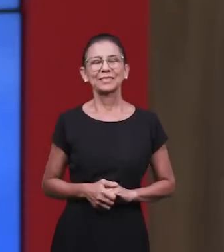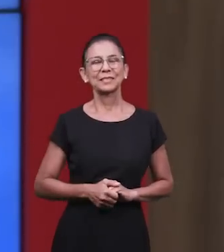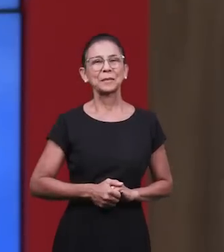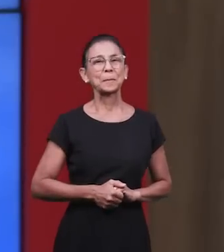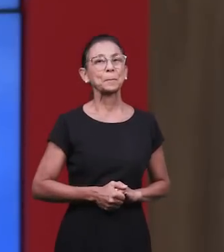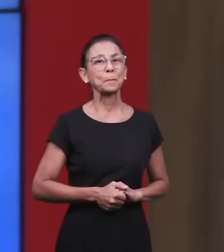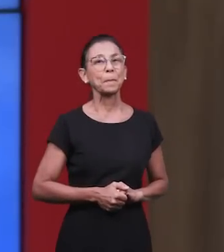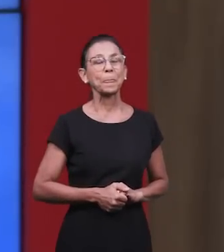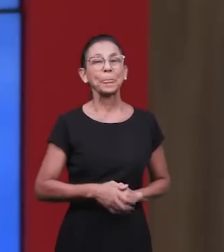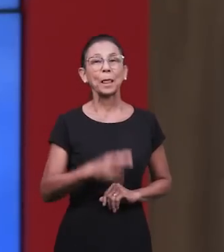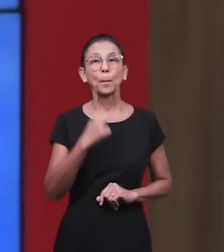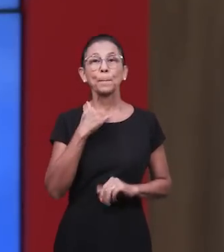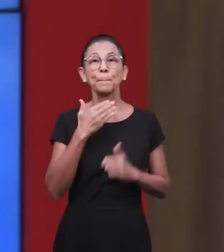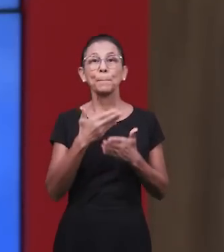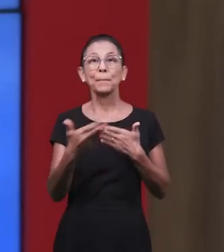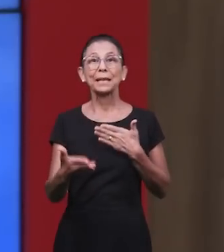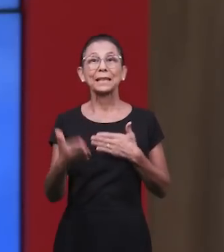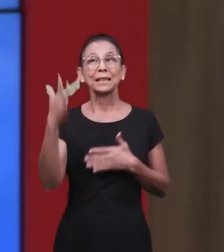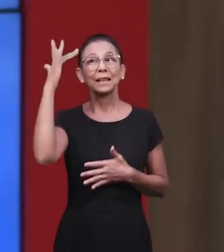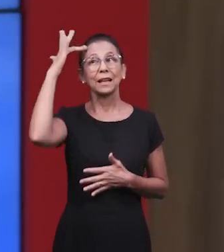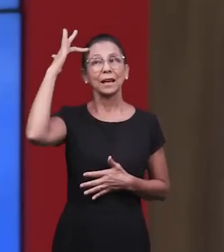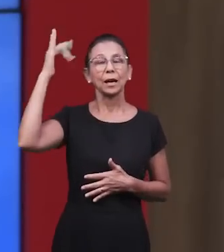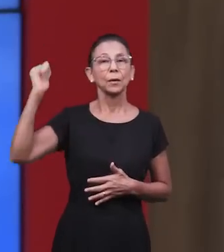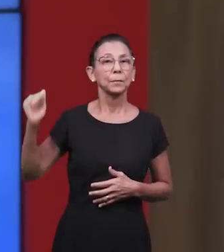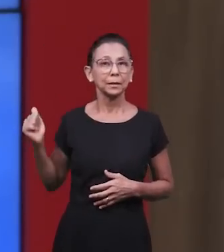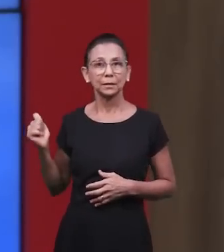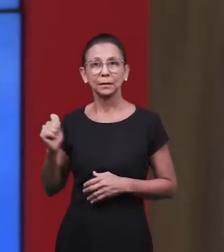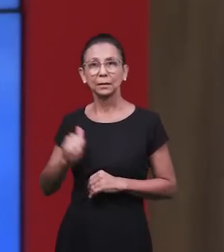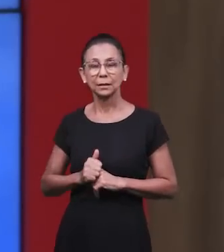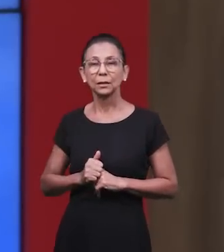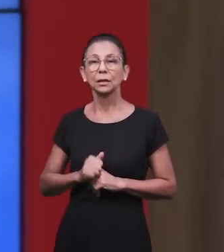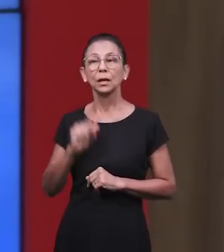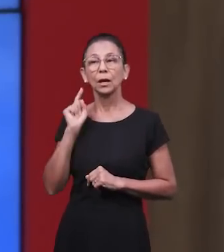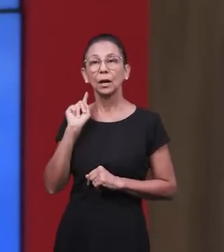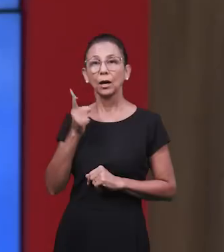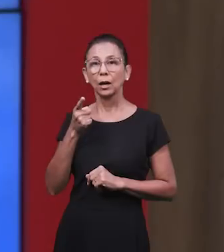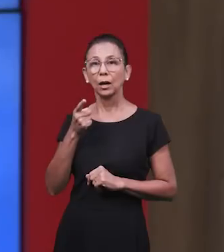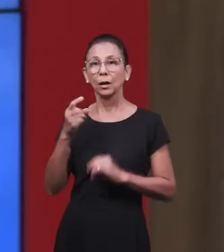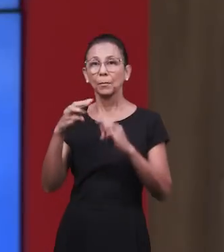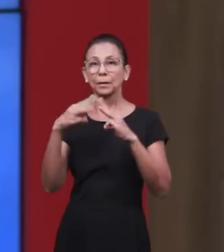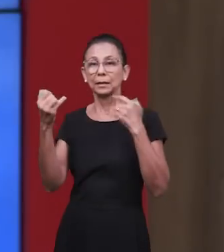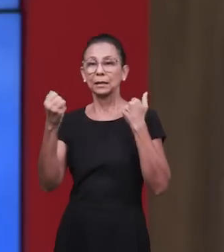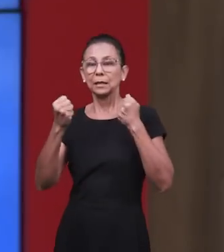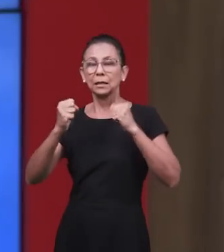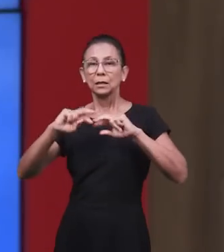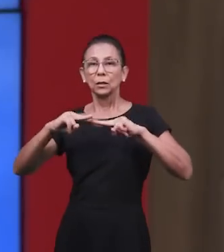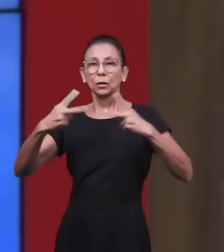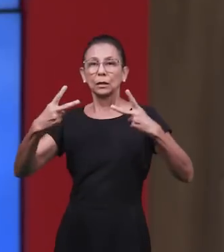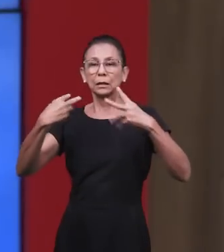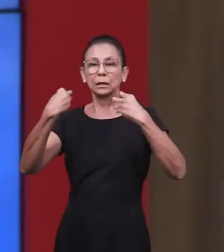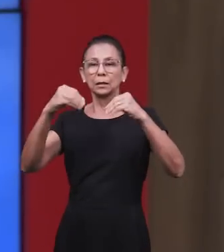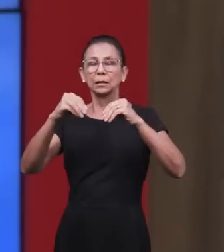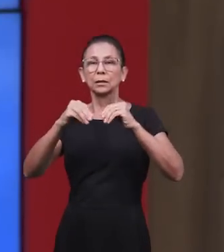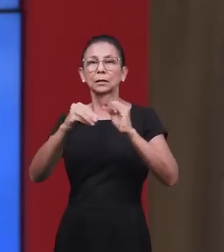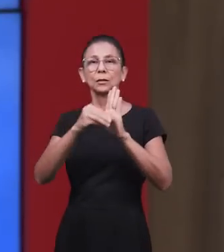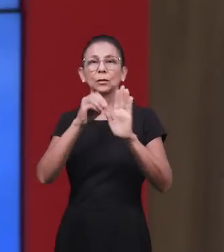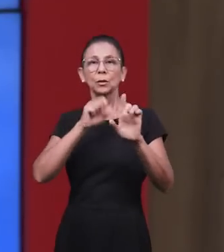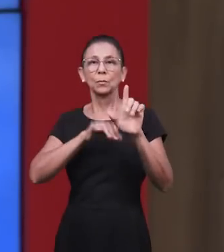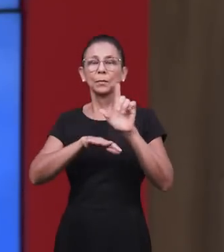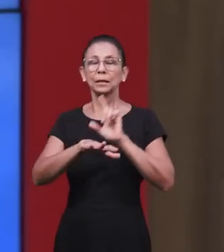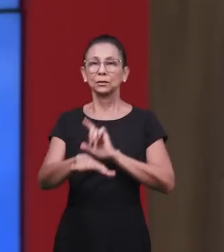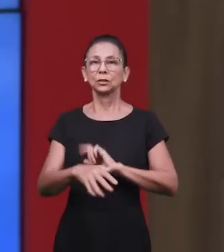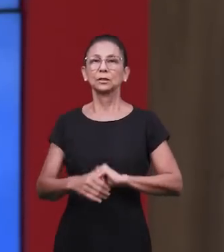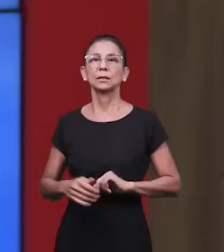gostando. Não perca a edição de amanhã. Compartilhe aqui o Manaim News, avisa a sua família, avisa a sua